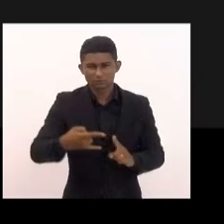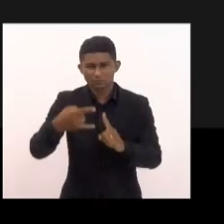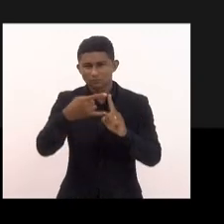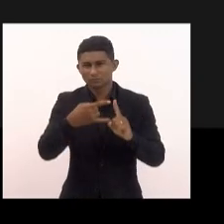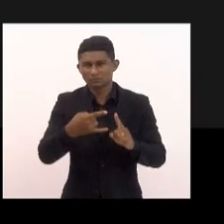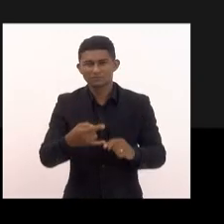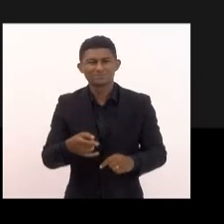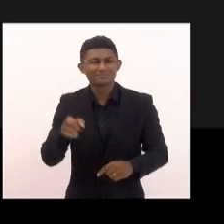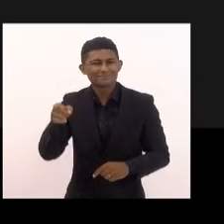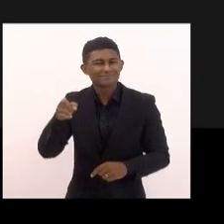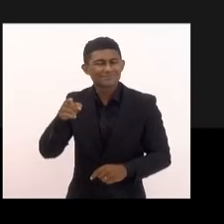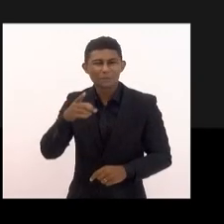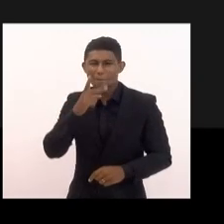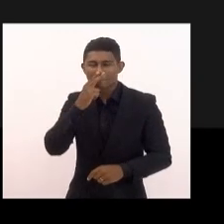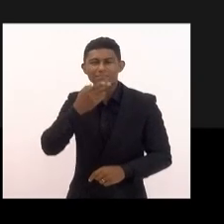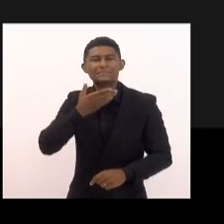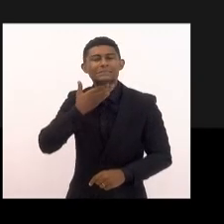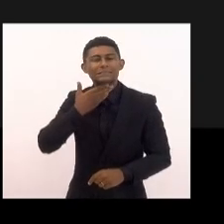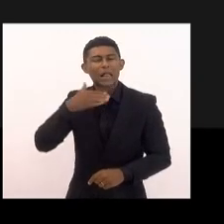mesmo.